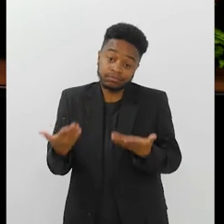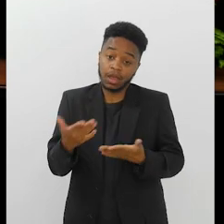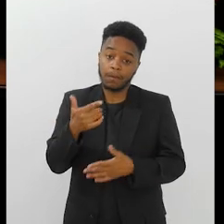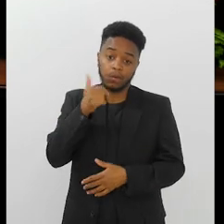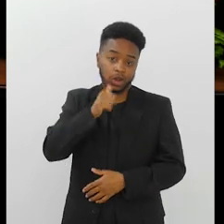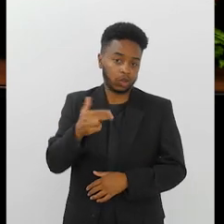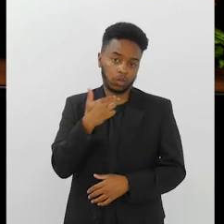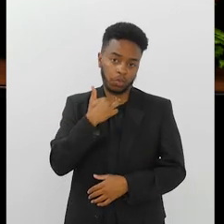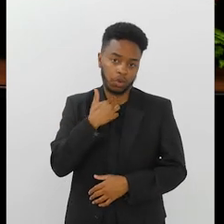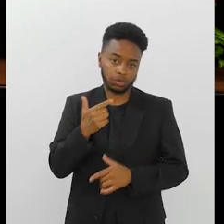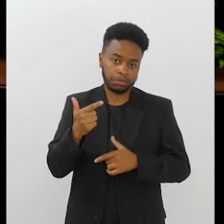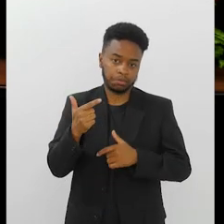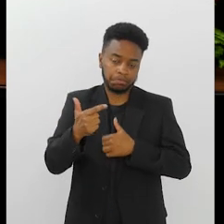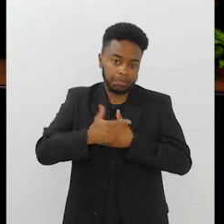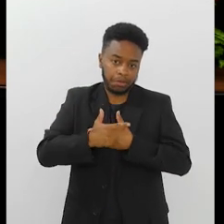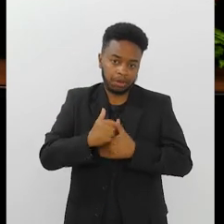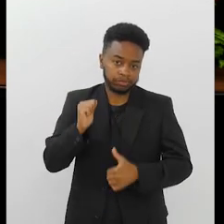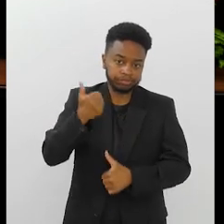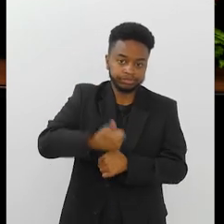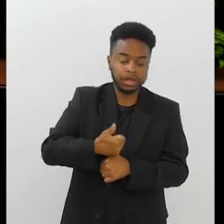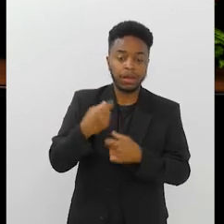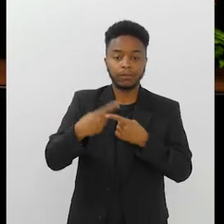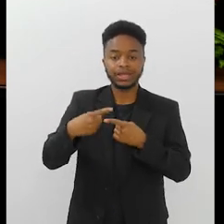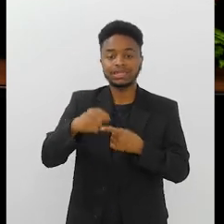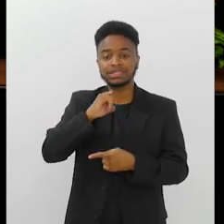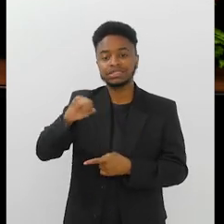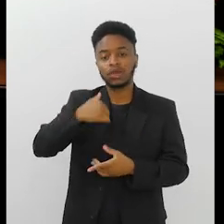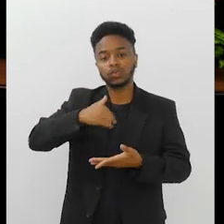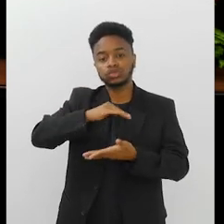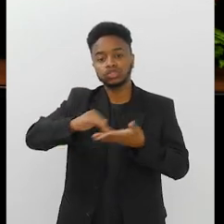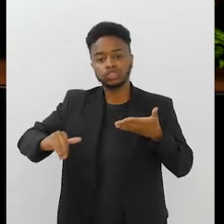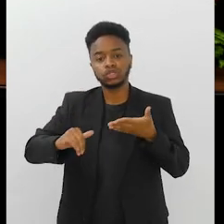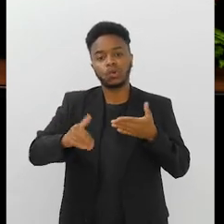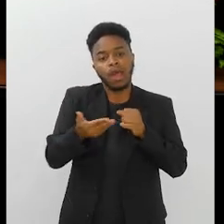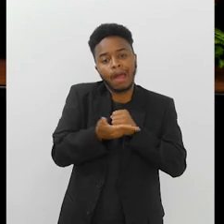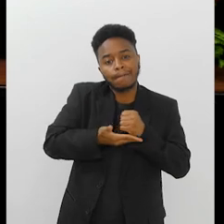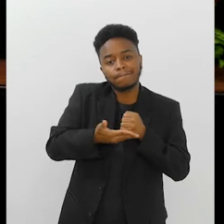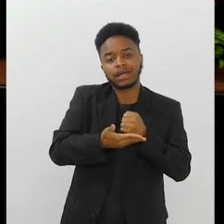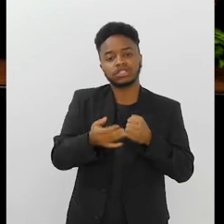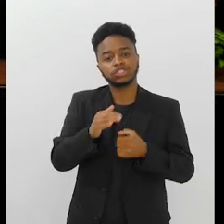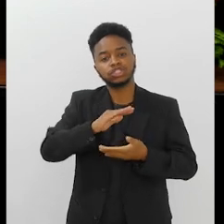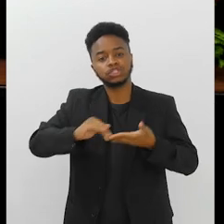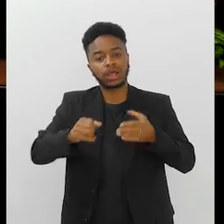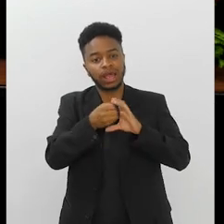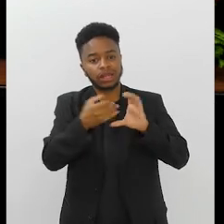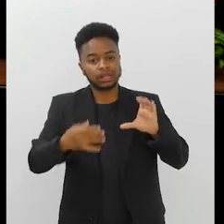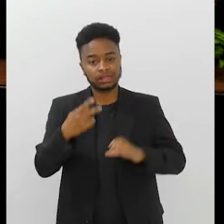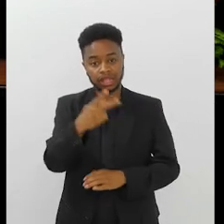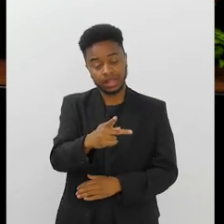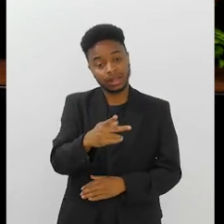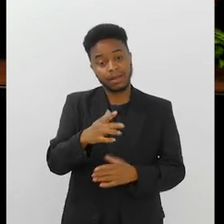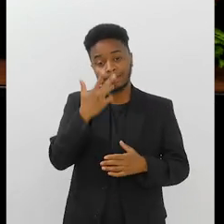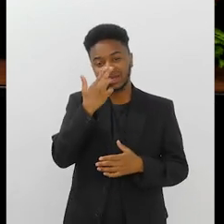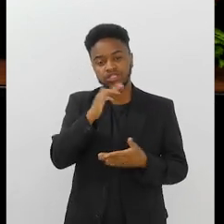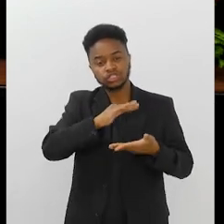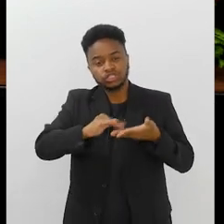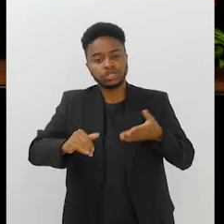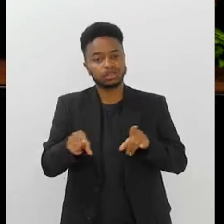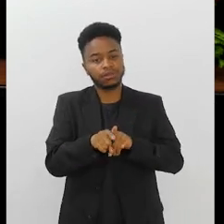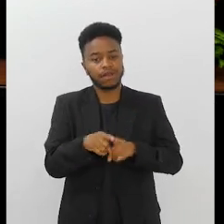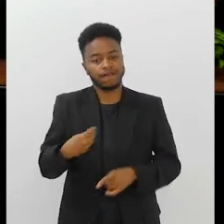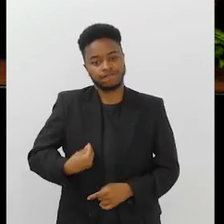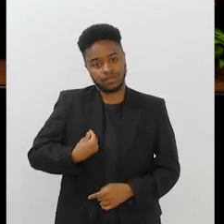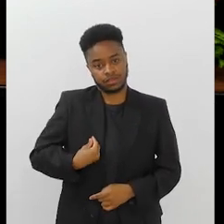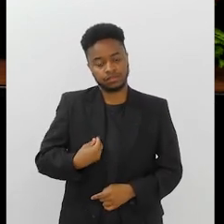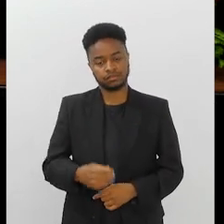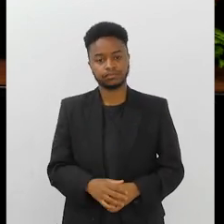não pode ter essa função desde o momento que eu tiro a mulher dessa função eu tiro a essência dela eu tiro a emoção dela eu tiro a vida dela então a mulher